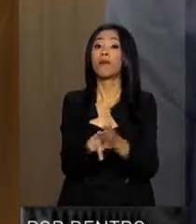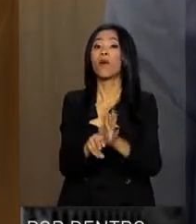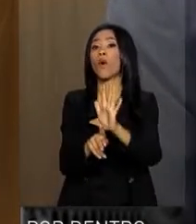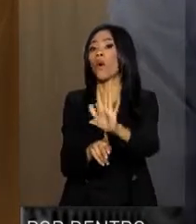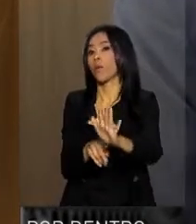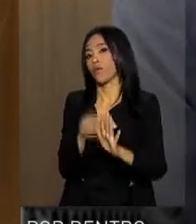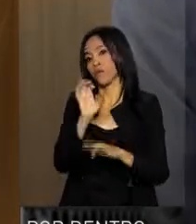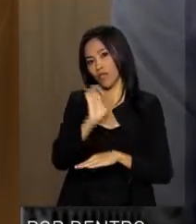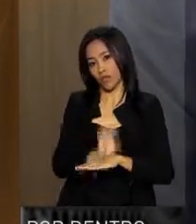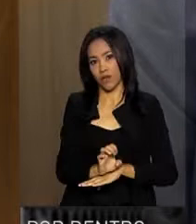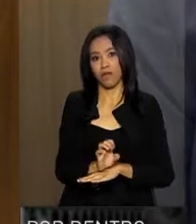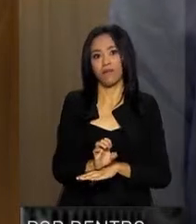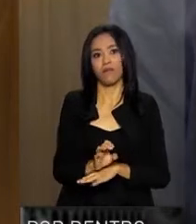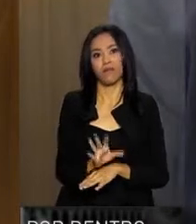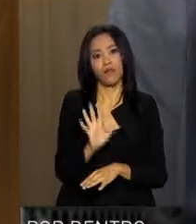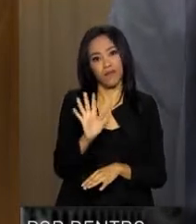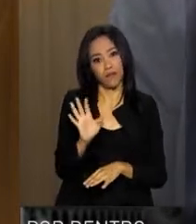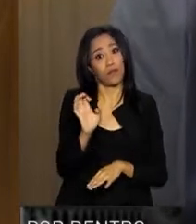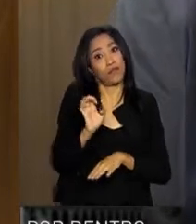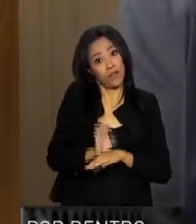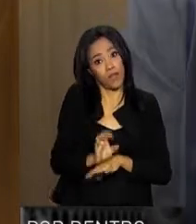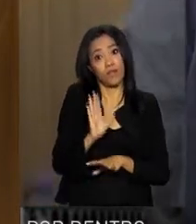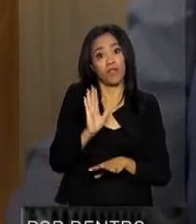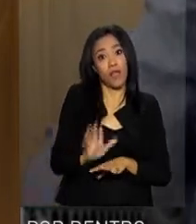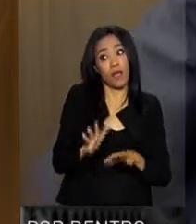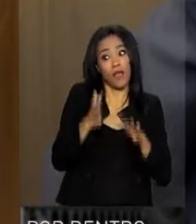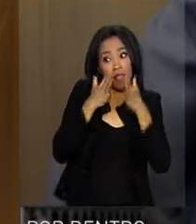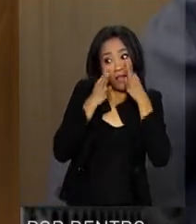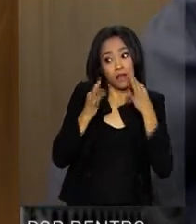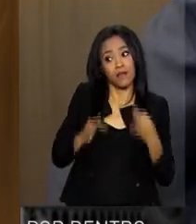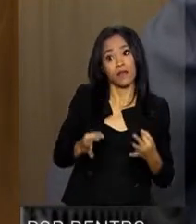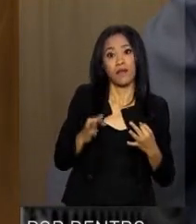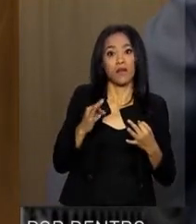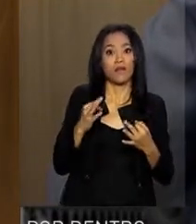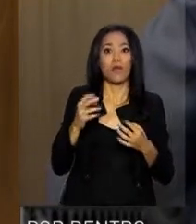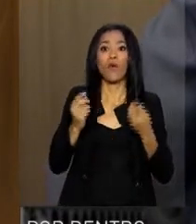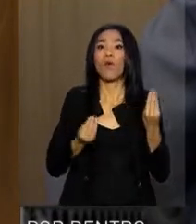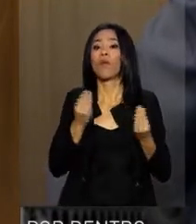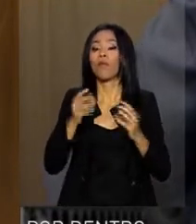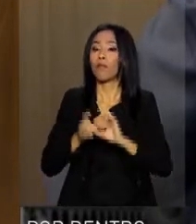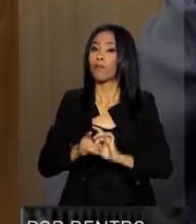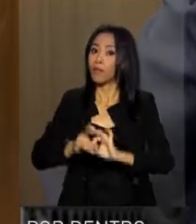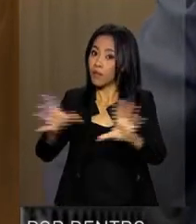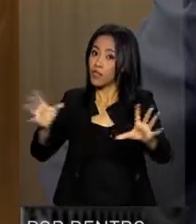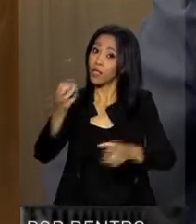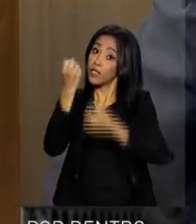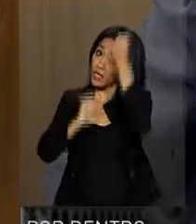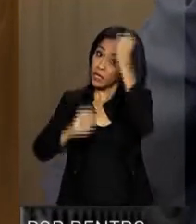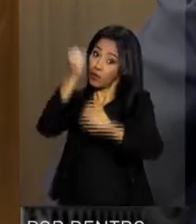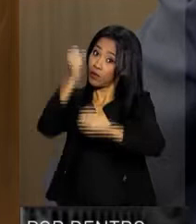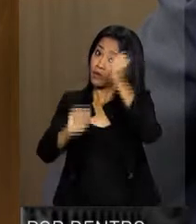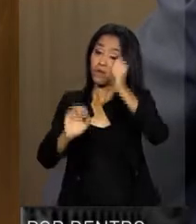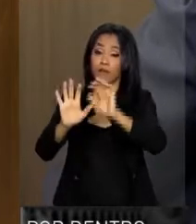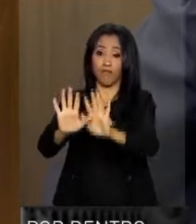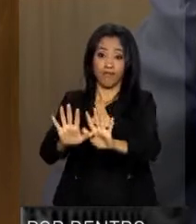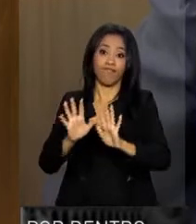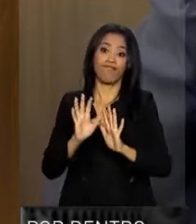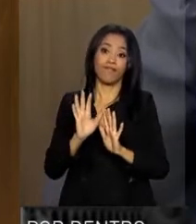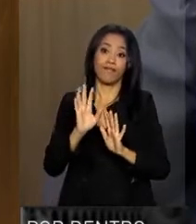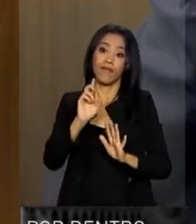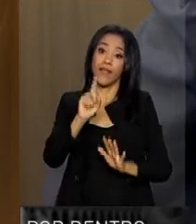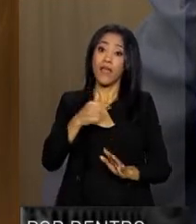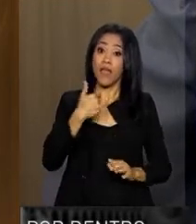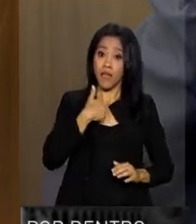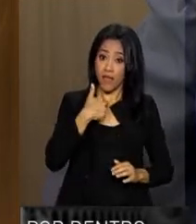estado deve ter tomado suas cautelas devidas eu quero dizer que eu suplementarmente foi quem determinou ao ibama